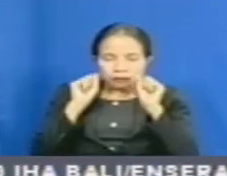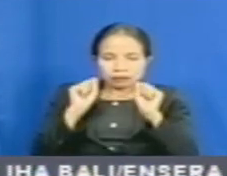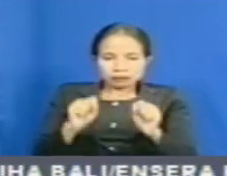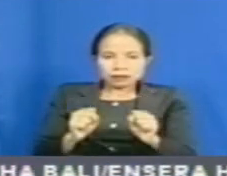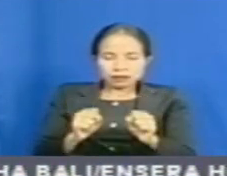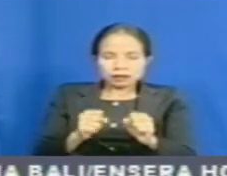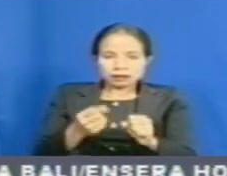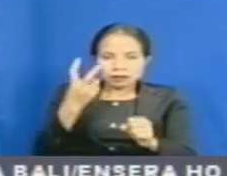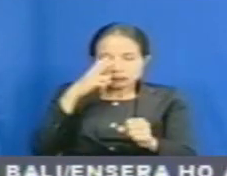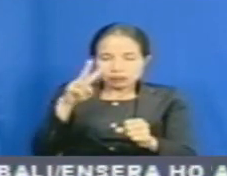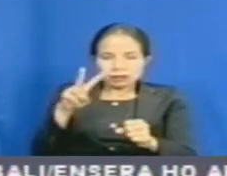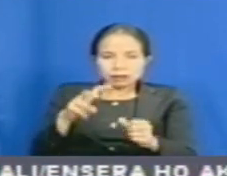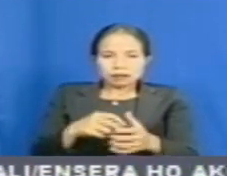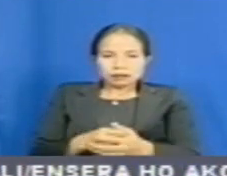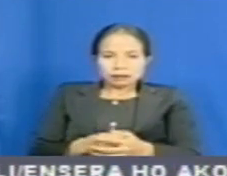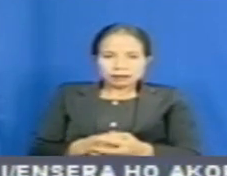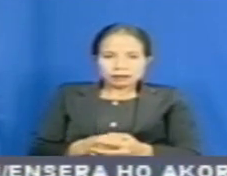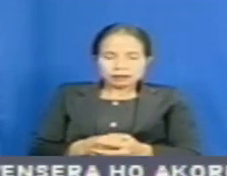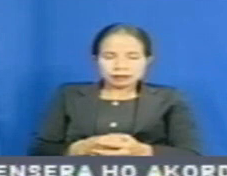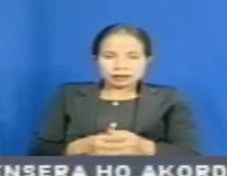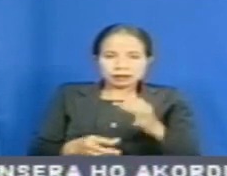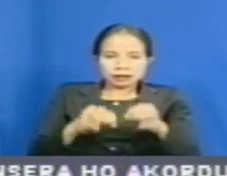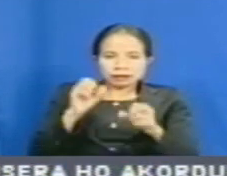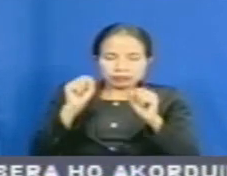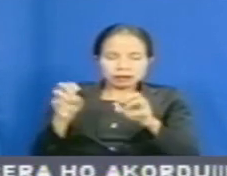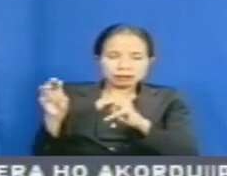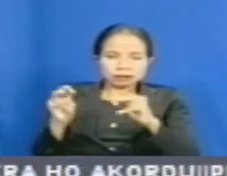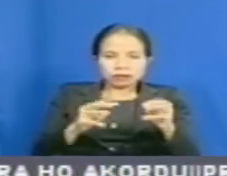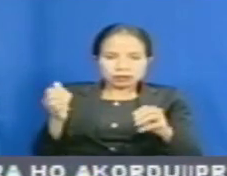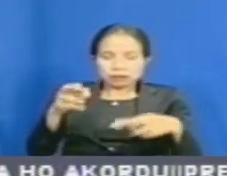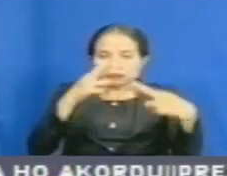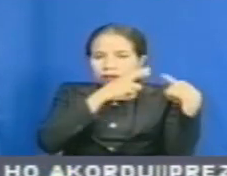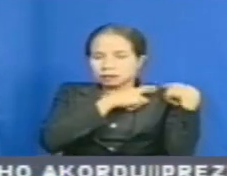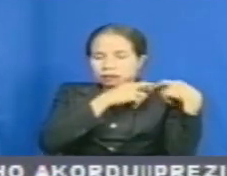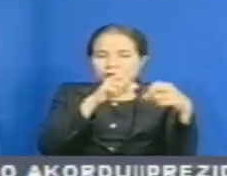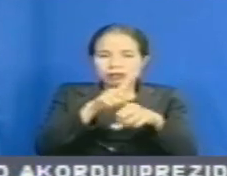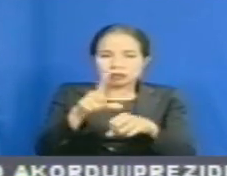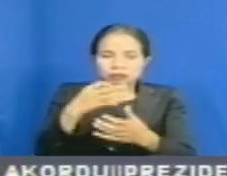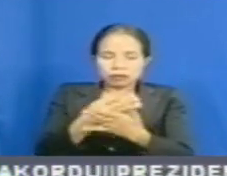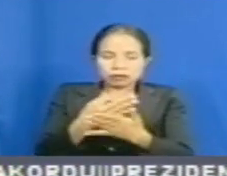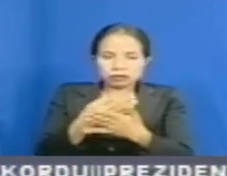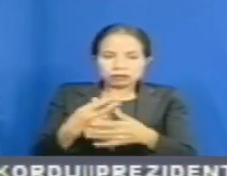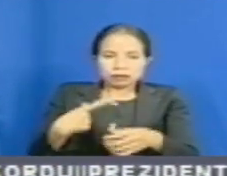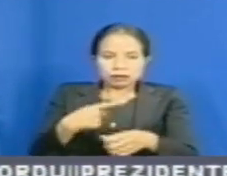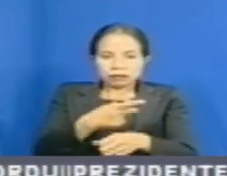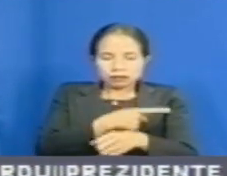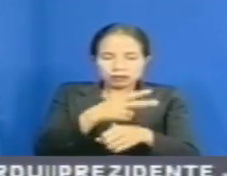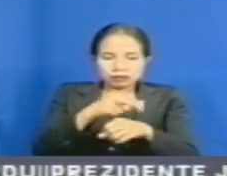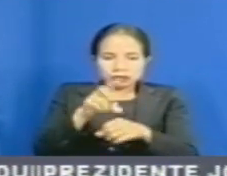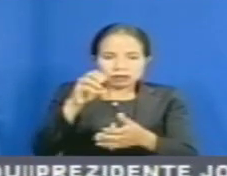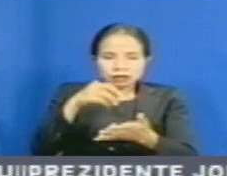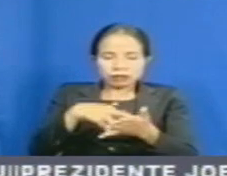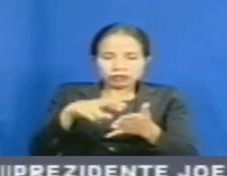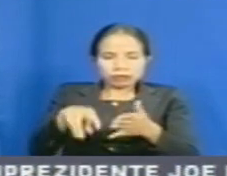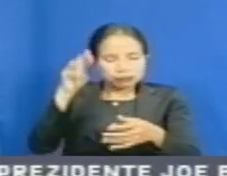onde avaliação condições mínimas, onde nem vai transformar vai a poder local. Orçamento nebe Parlamento Nacional aprova para Ministério